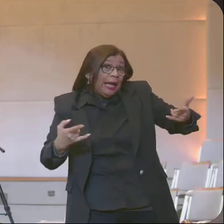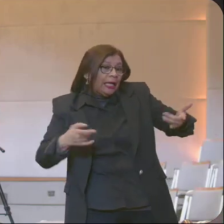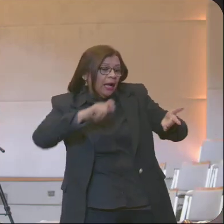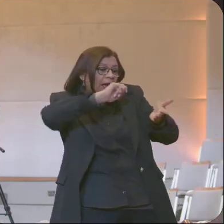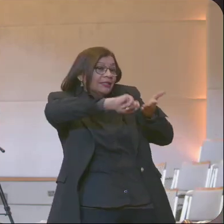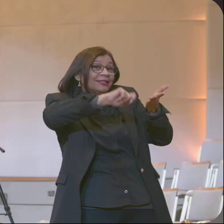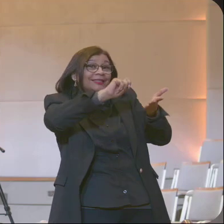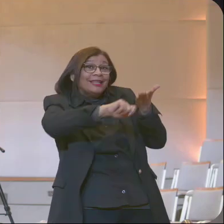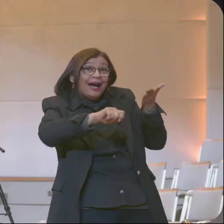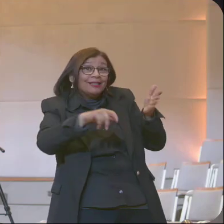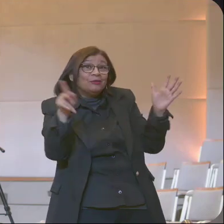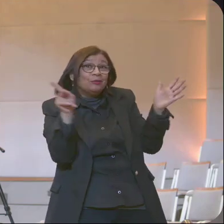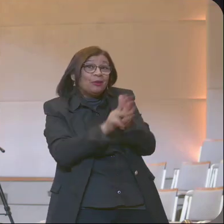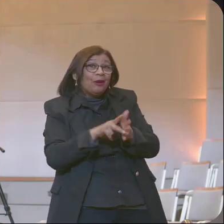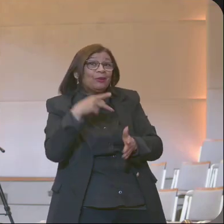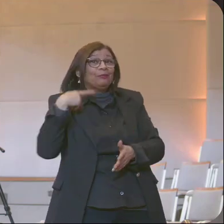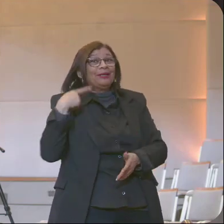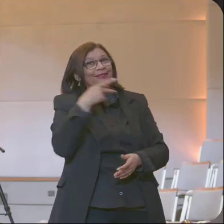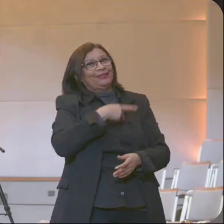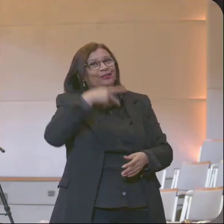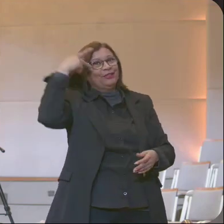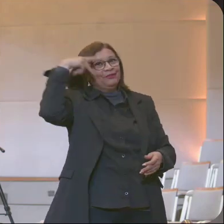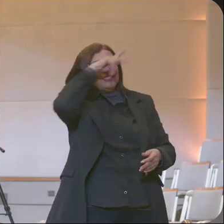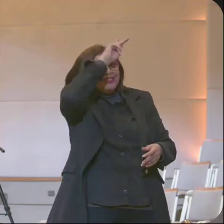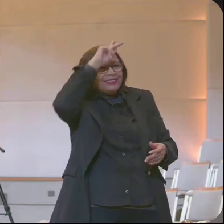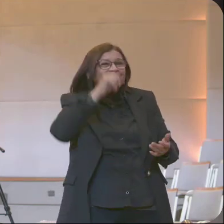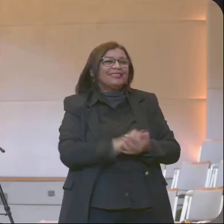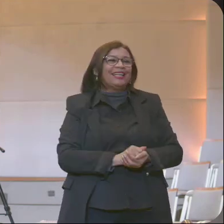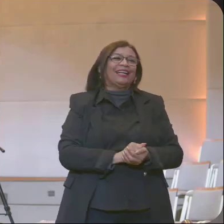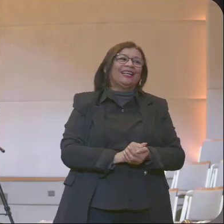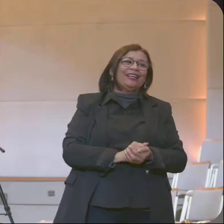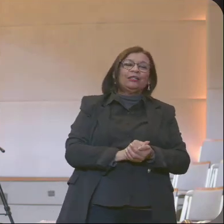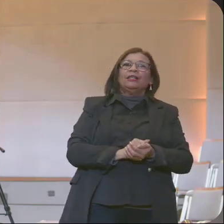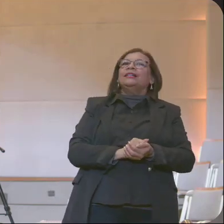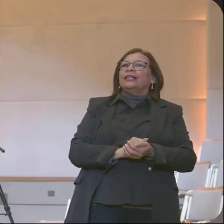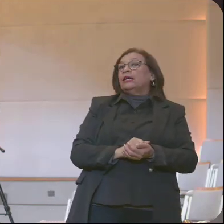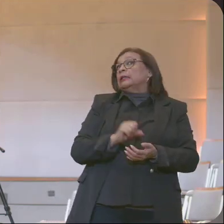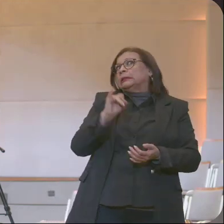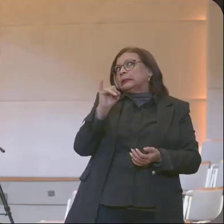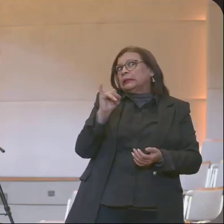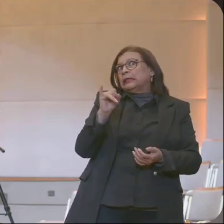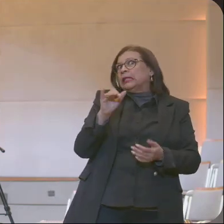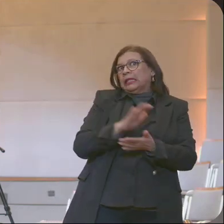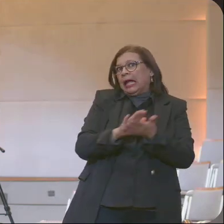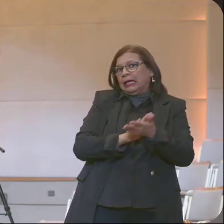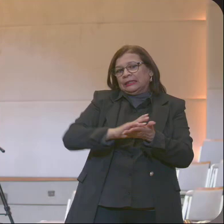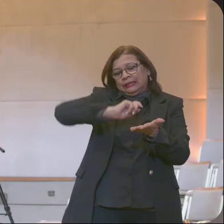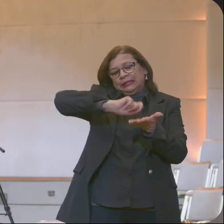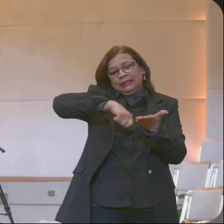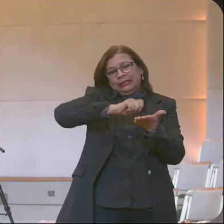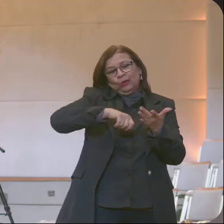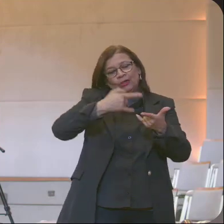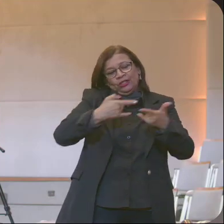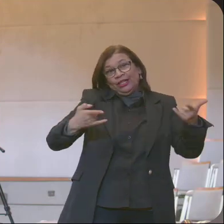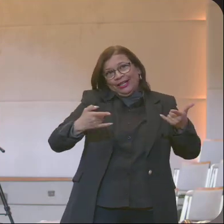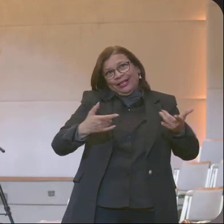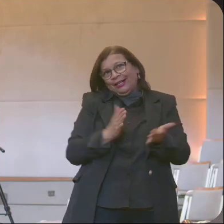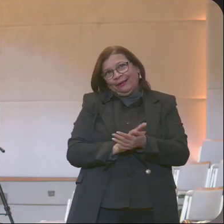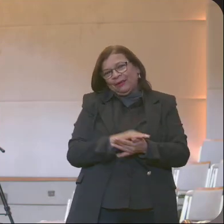de passar lá. Tá? Se o pastor Michel não assinou, o Plínio assina. Que Deus os